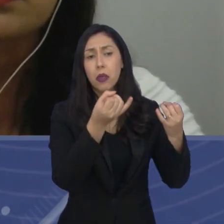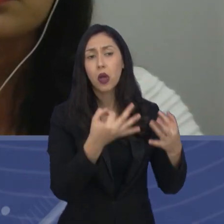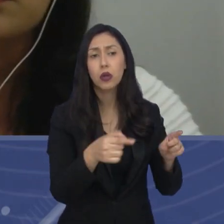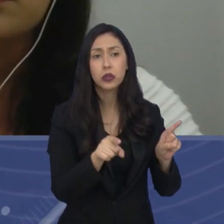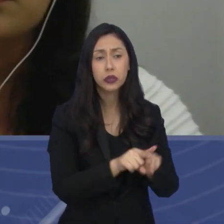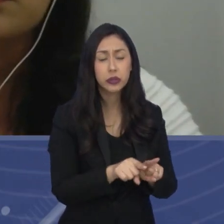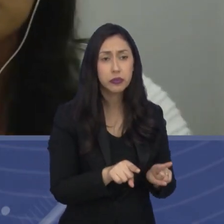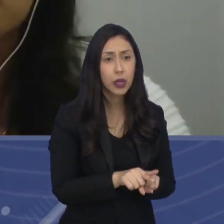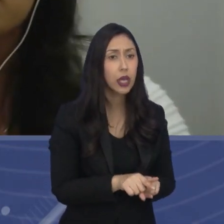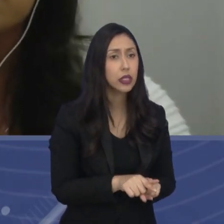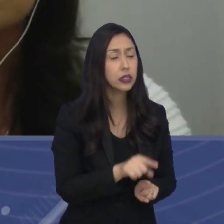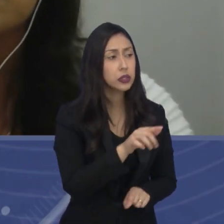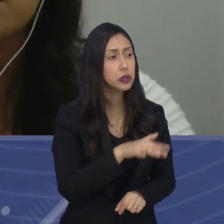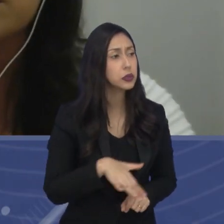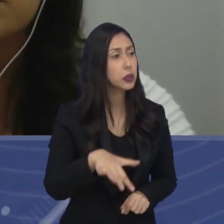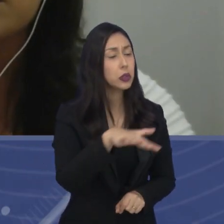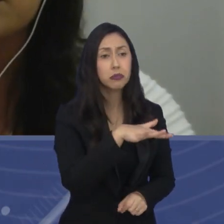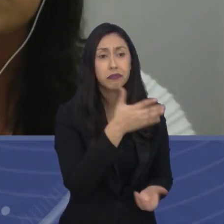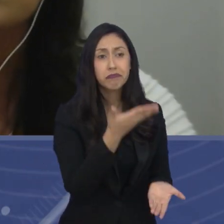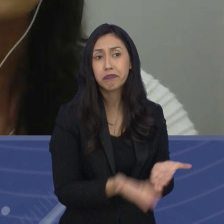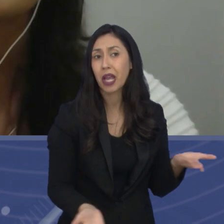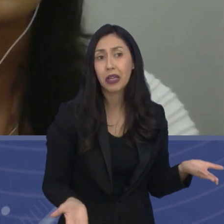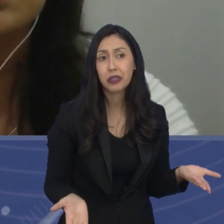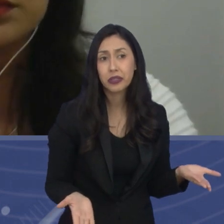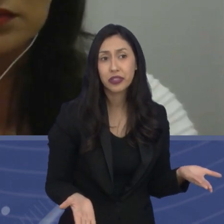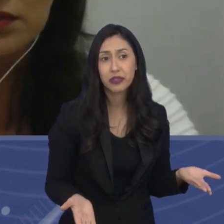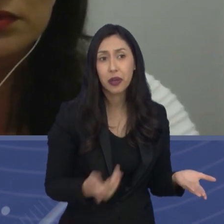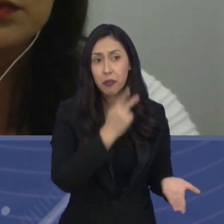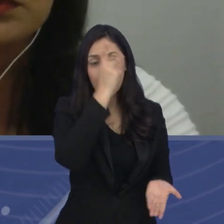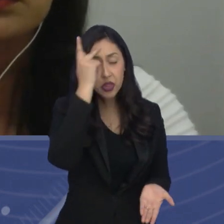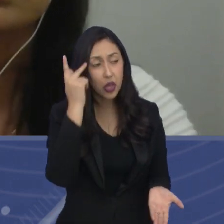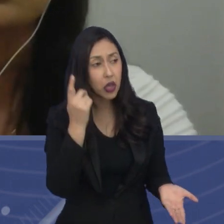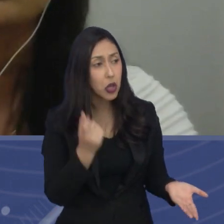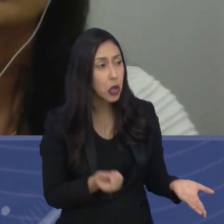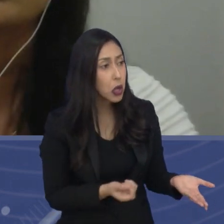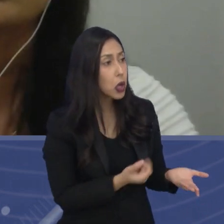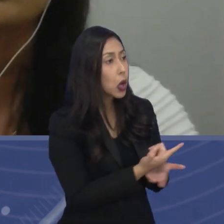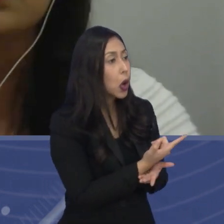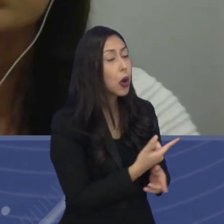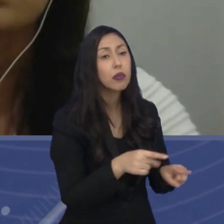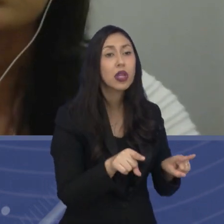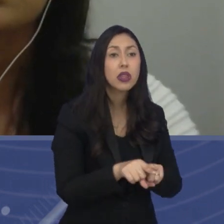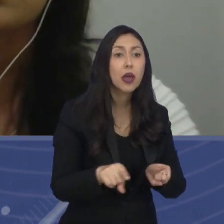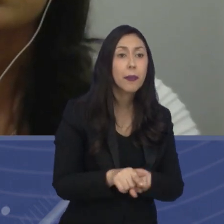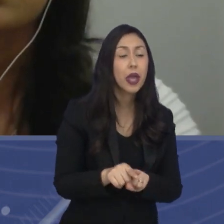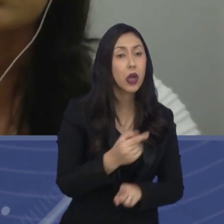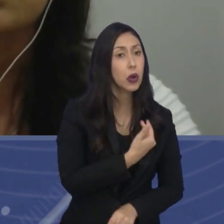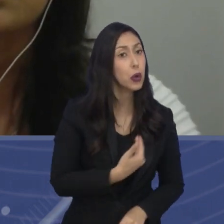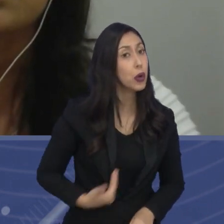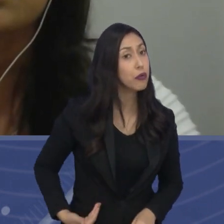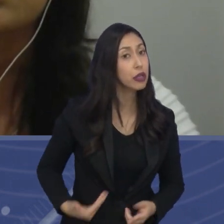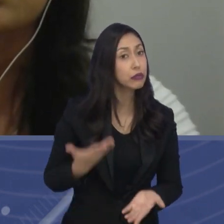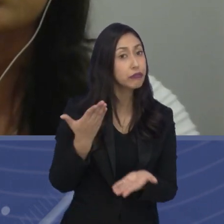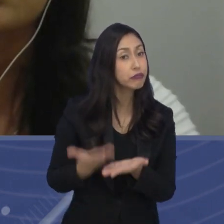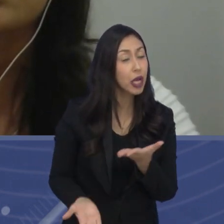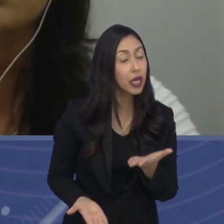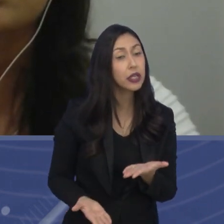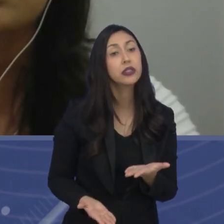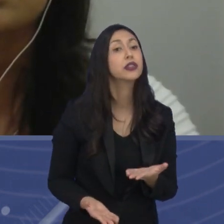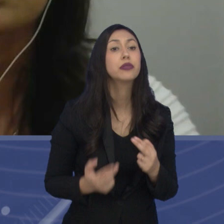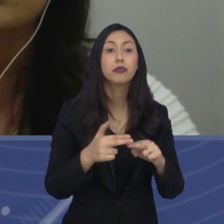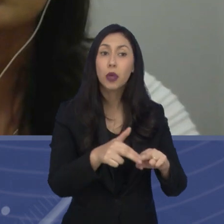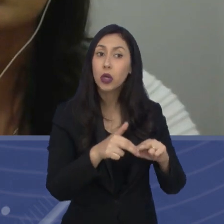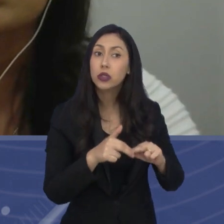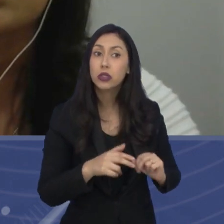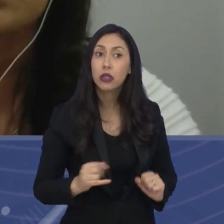né, que todo mundo acaba perdendo, né, quem compra, obviamente, o poder público também com esses loteamentos irregulares, por isso é importante